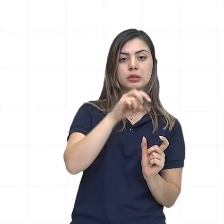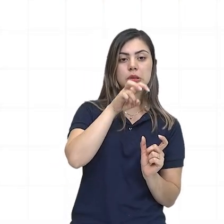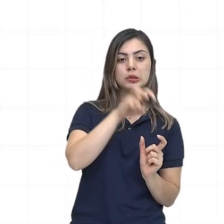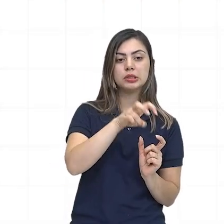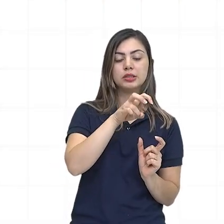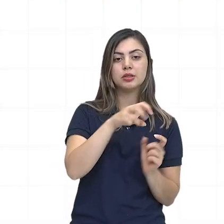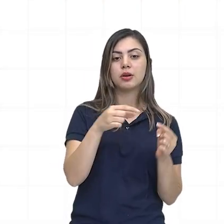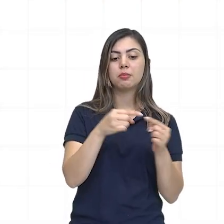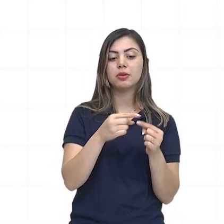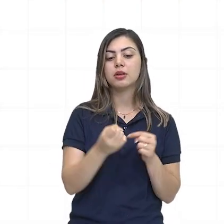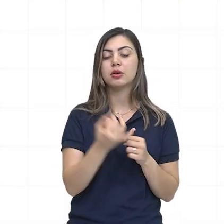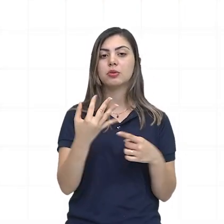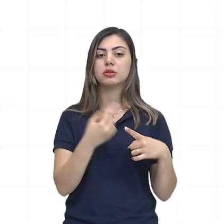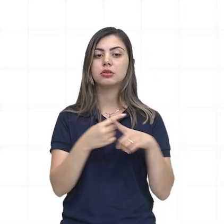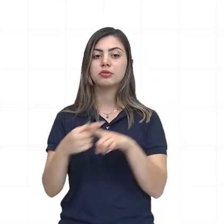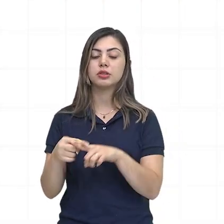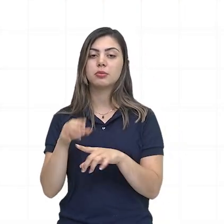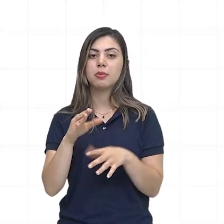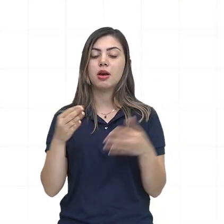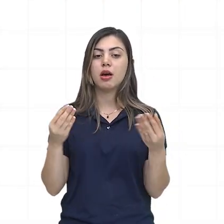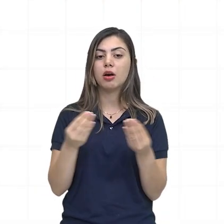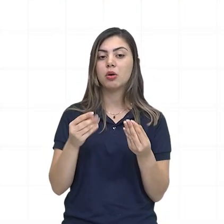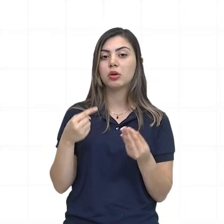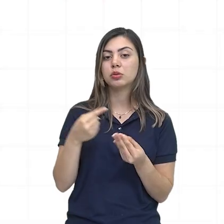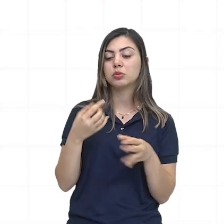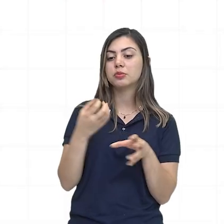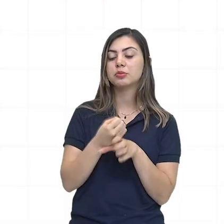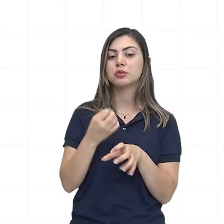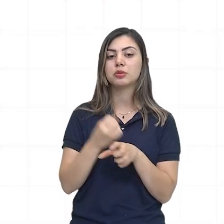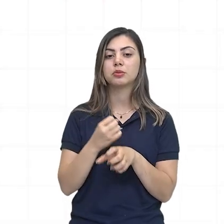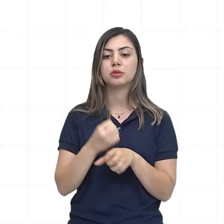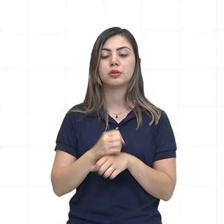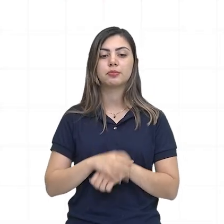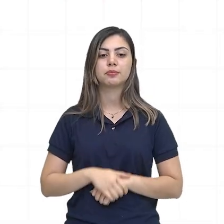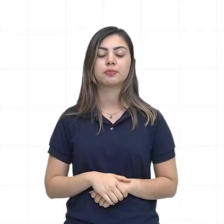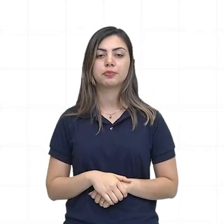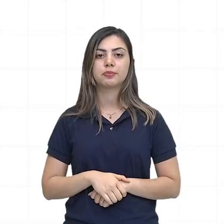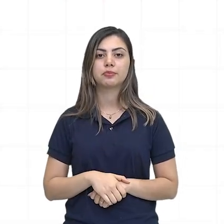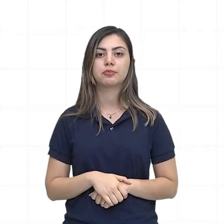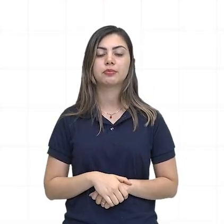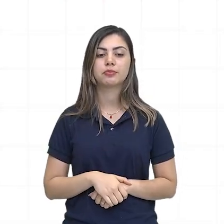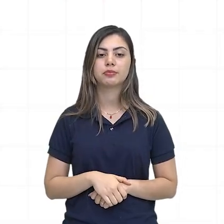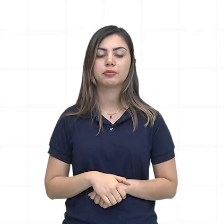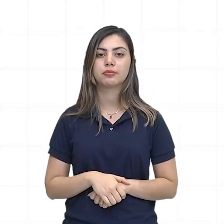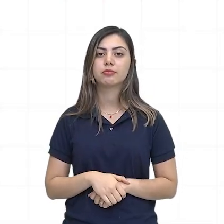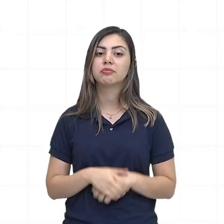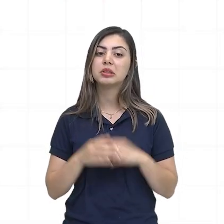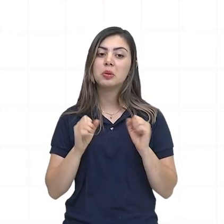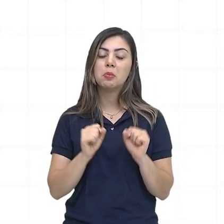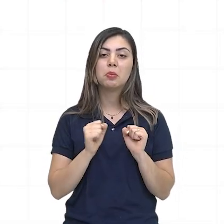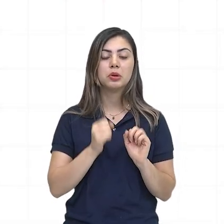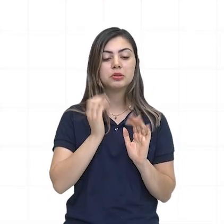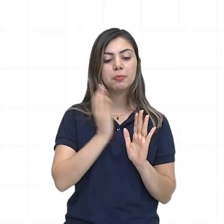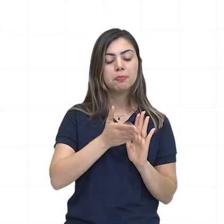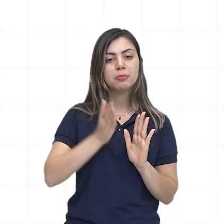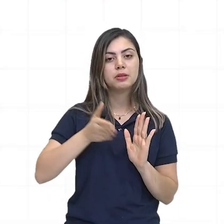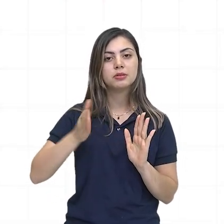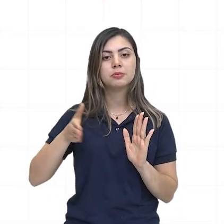por ela mesma 5 vezes. E agora vamos começar a fazer a operação. Essa operação pode ser feita no passo a